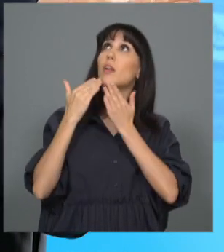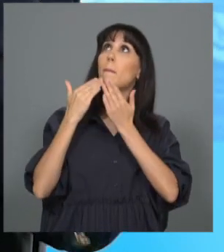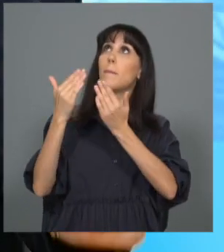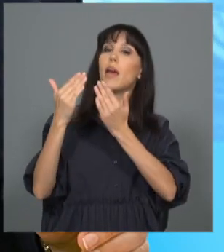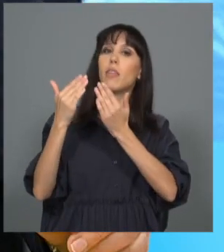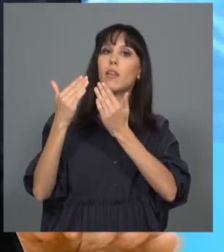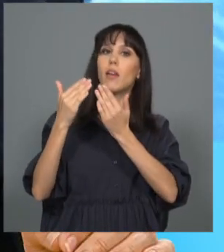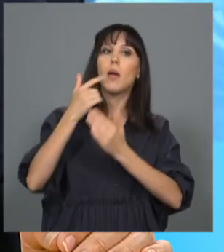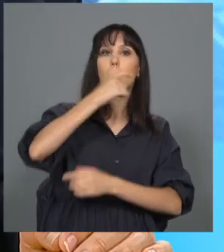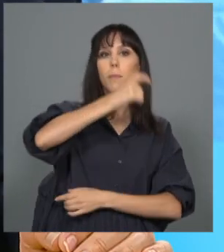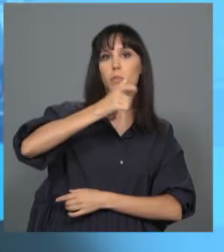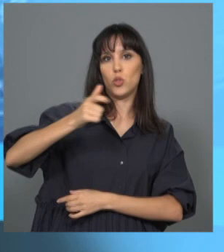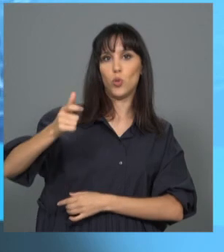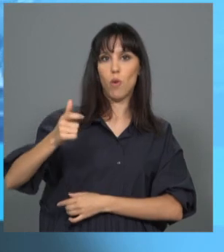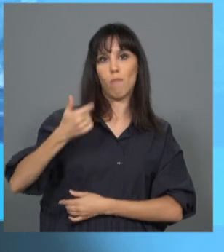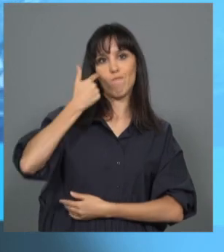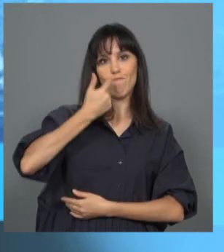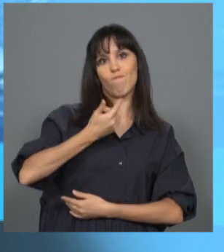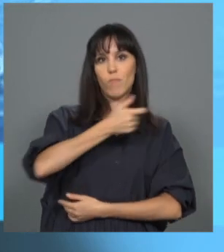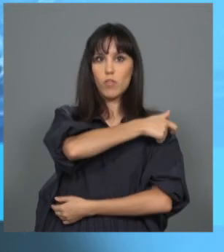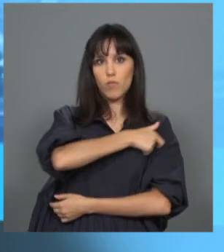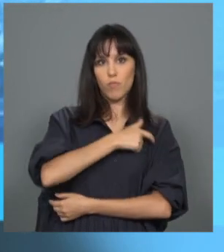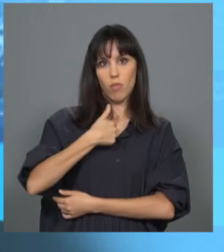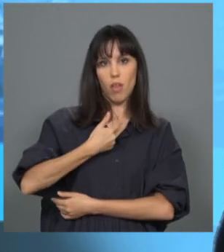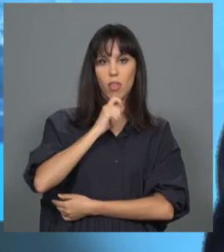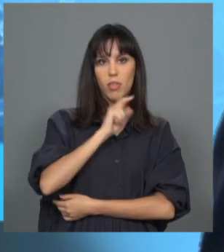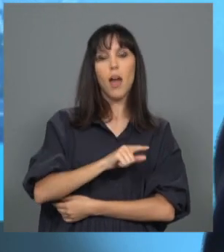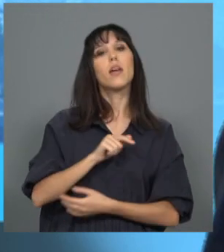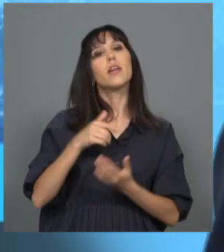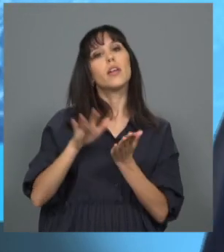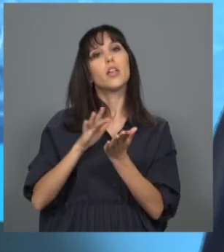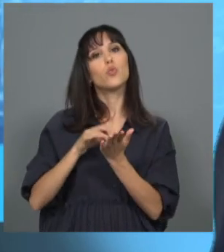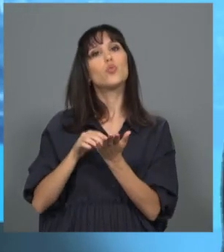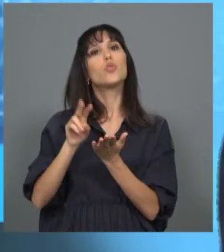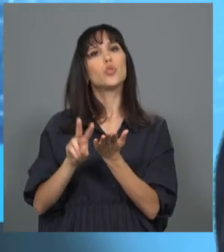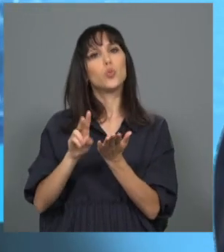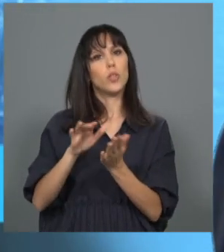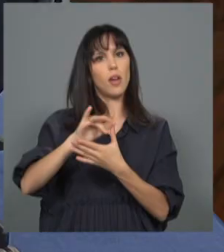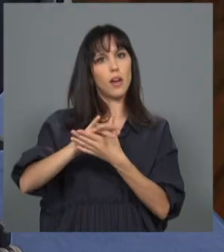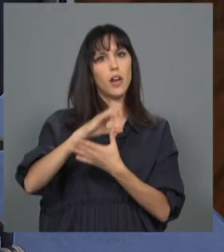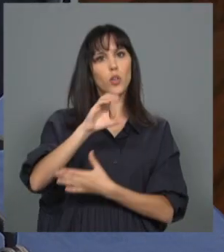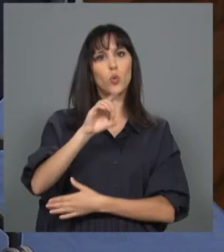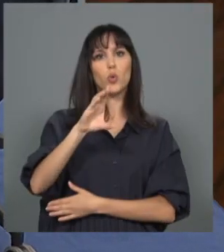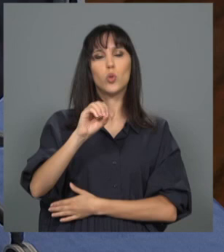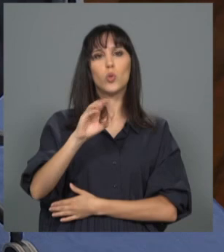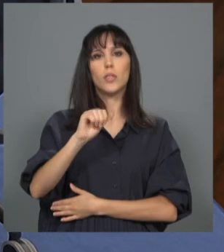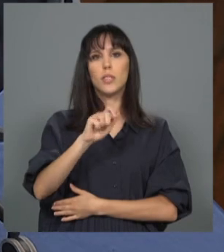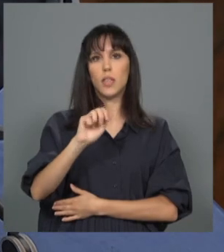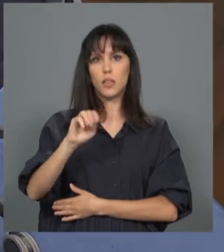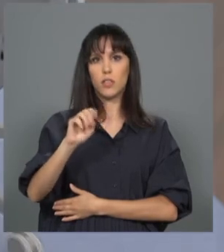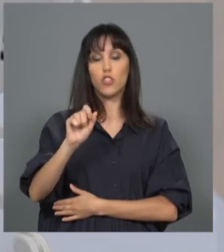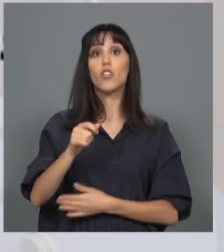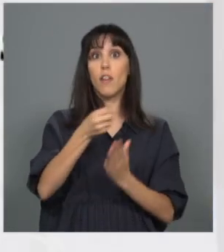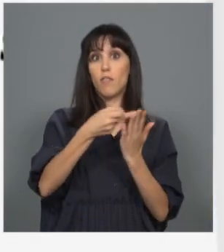todos os humanos. A segunda leitura do livro da Carta aos Colossenses. Da Carta aos Colossenses temos esta frase: Jesus